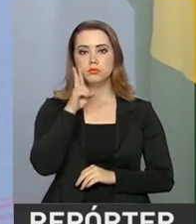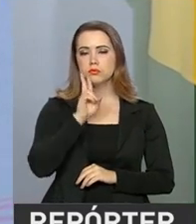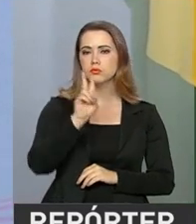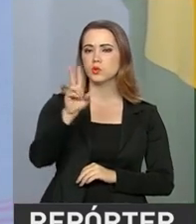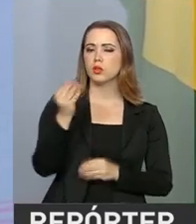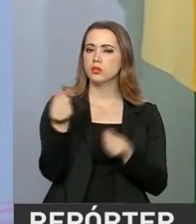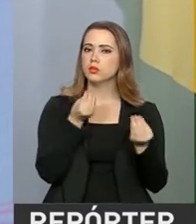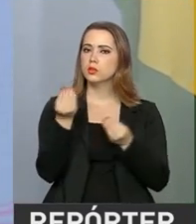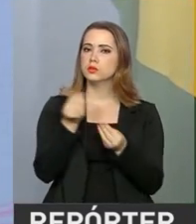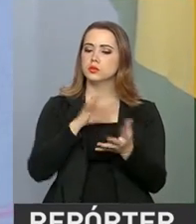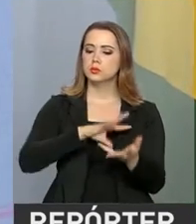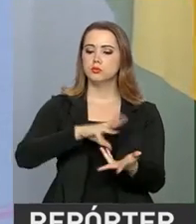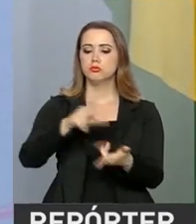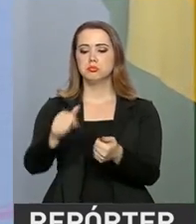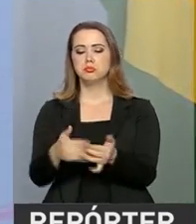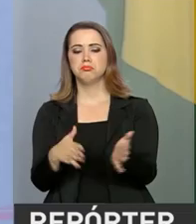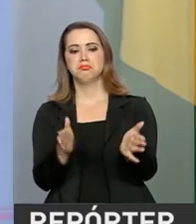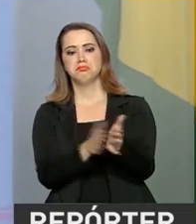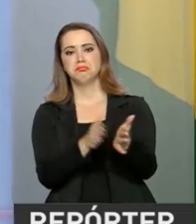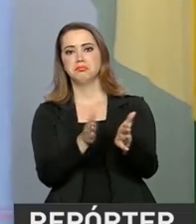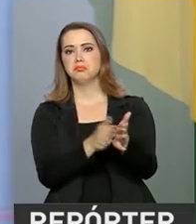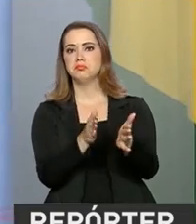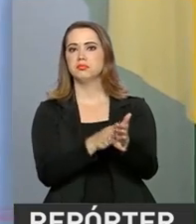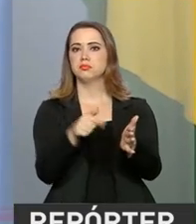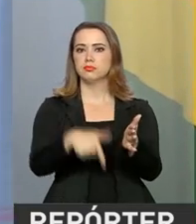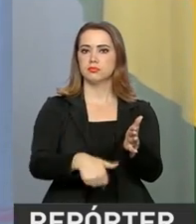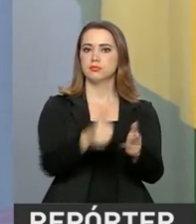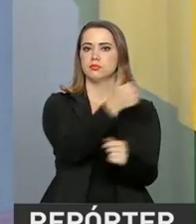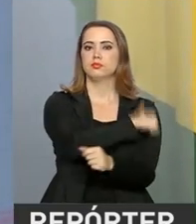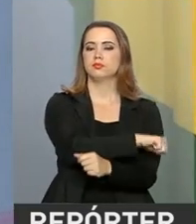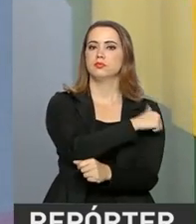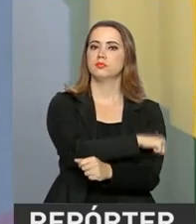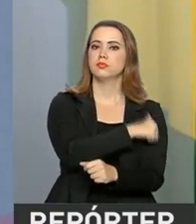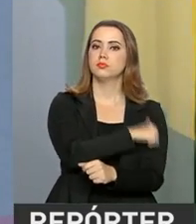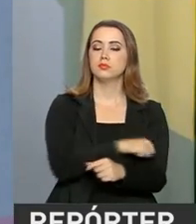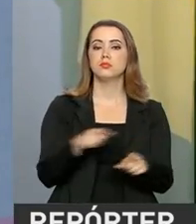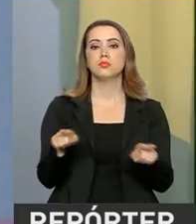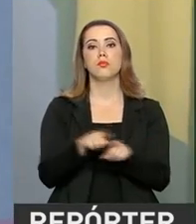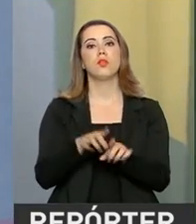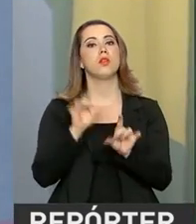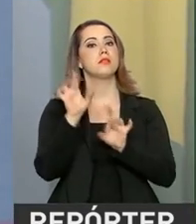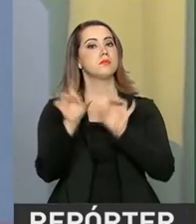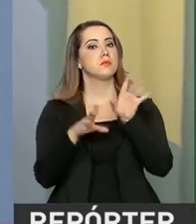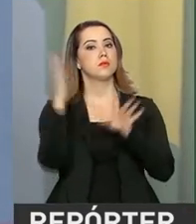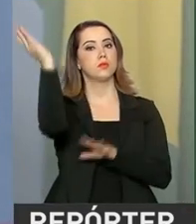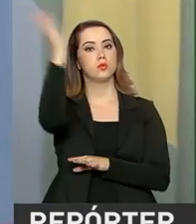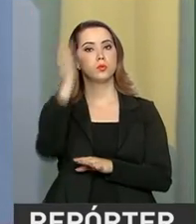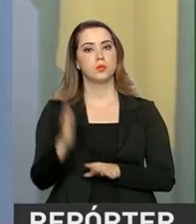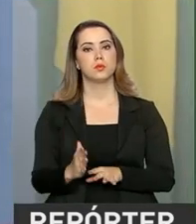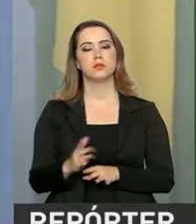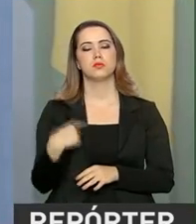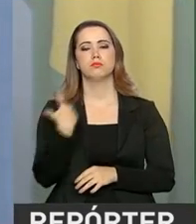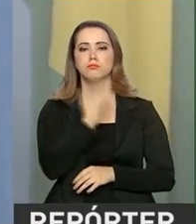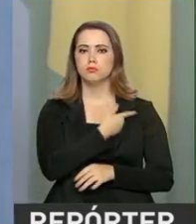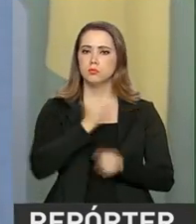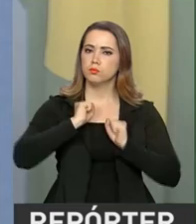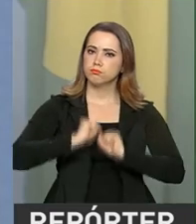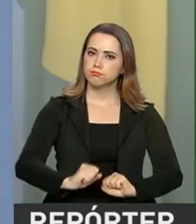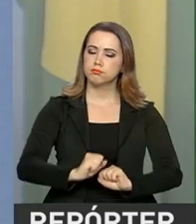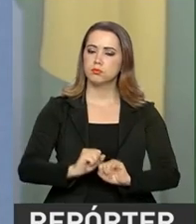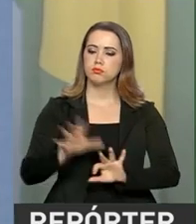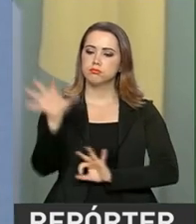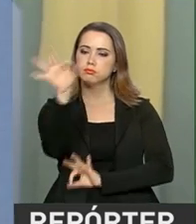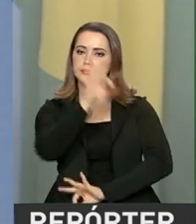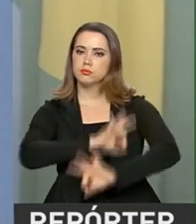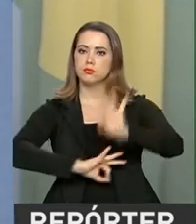mundo todo tirou chapéu para o Rio de Janeiro mas especialmente para o Brasil nós fomos capazes de